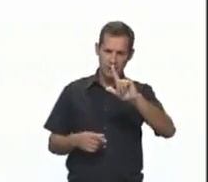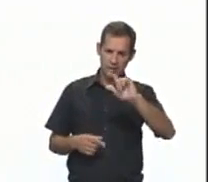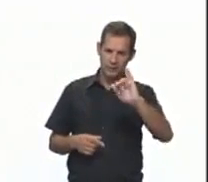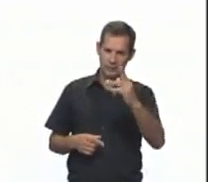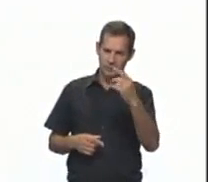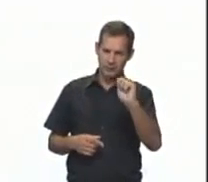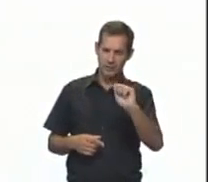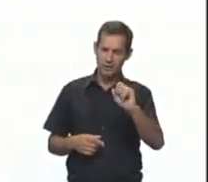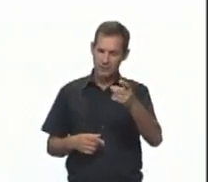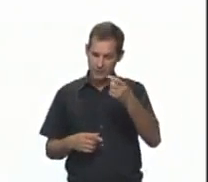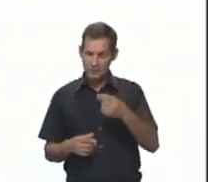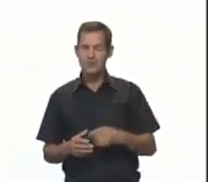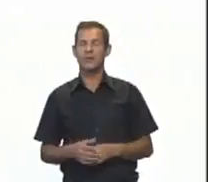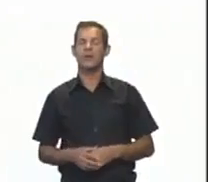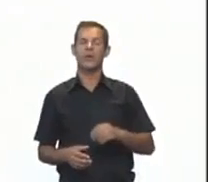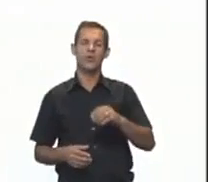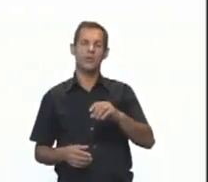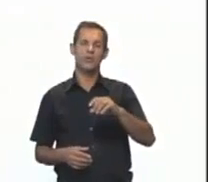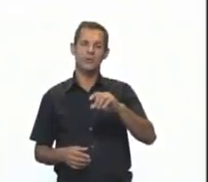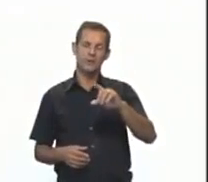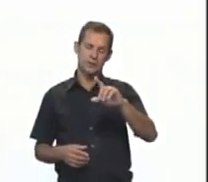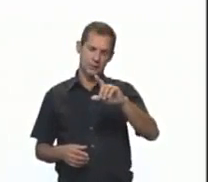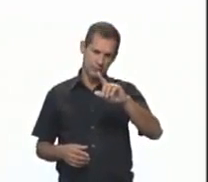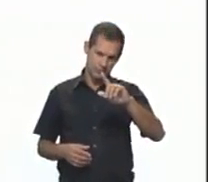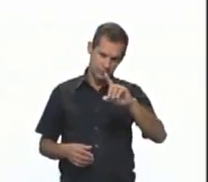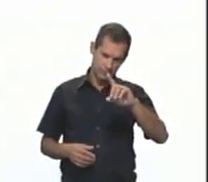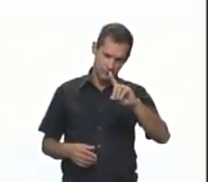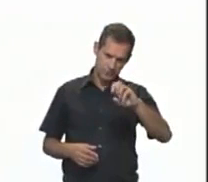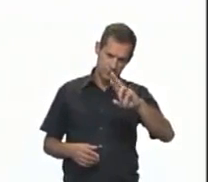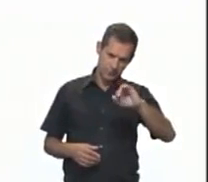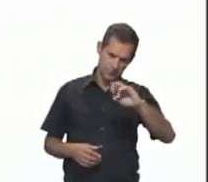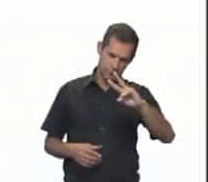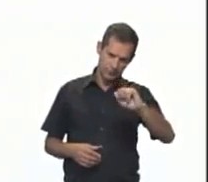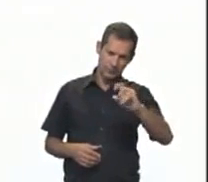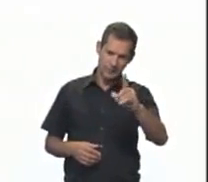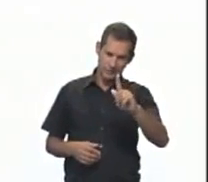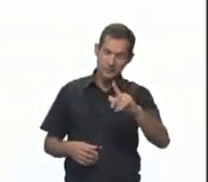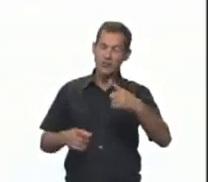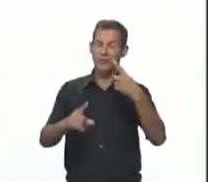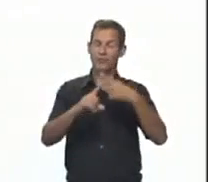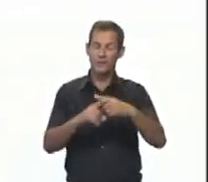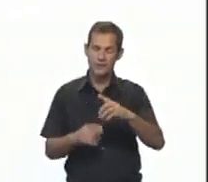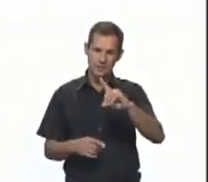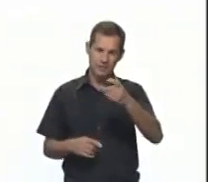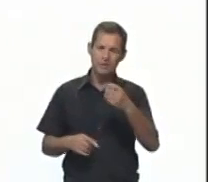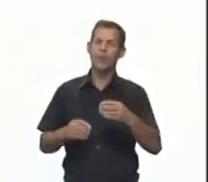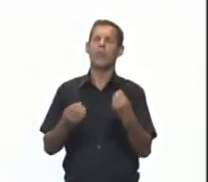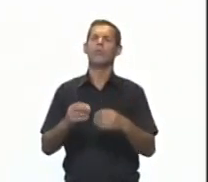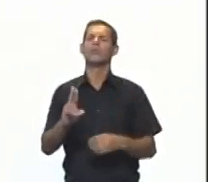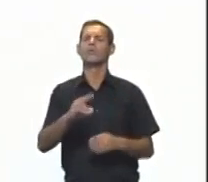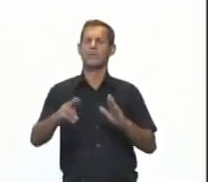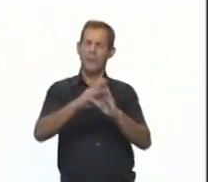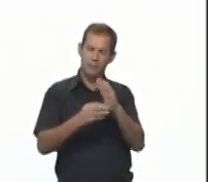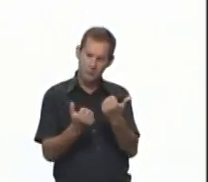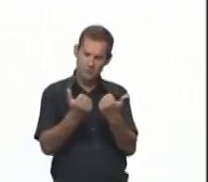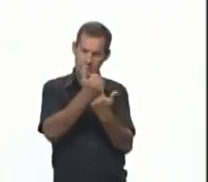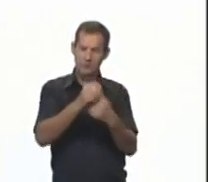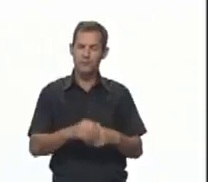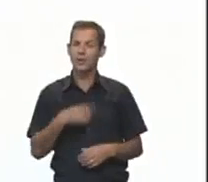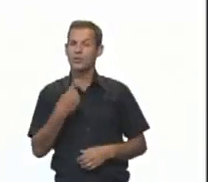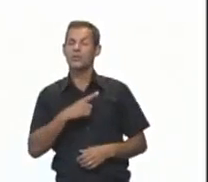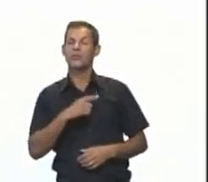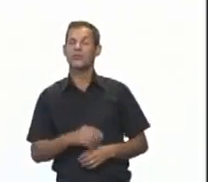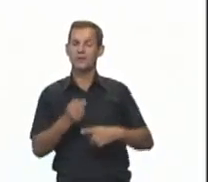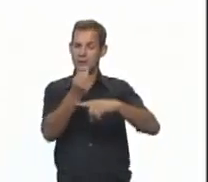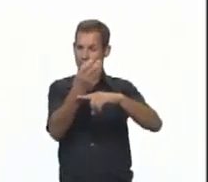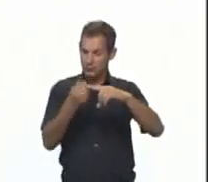seja, du é a derivada de g vezes dx. Ah, professora, mas quando que eu uso esse método da substituição? Quando nós